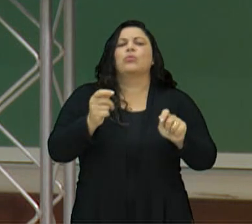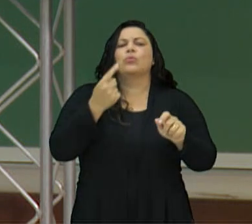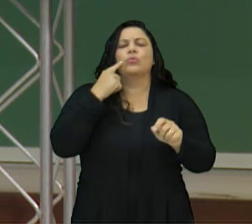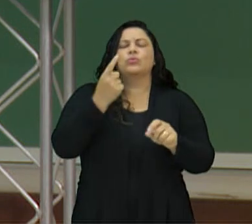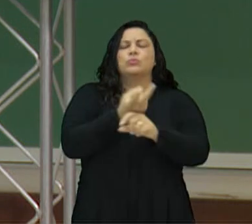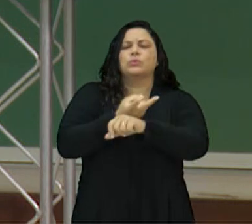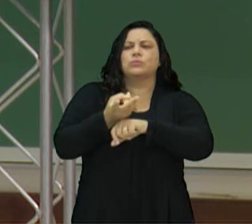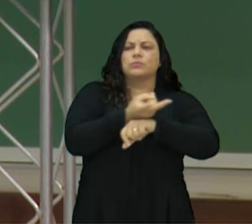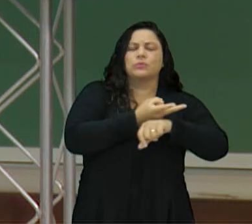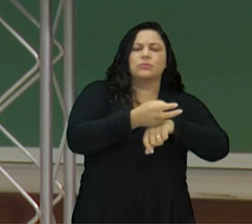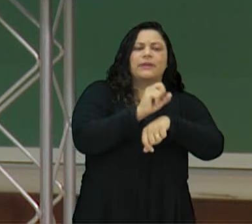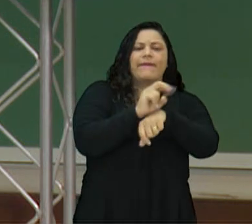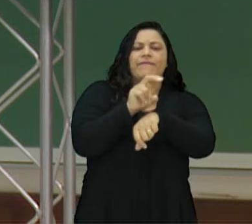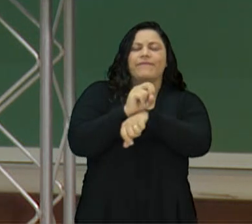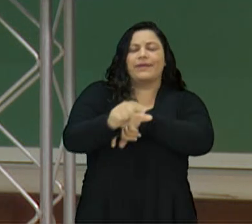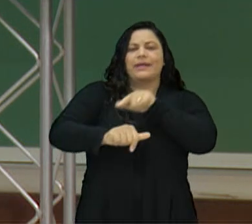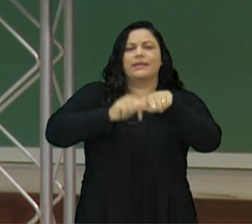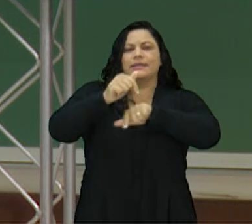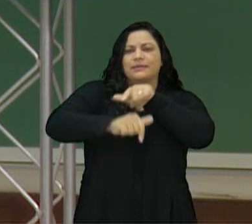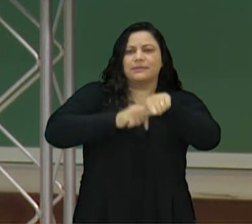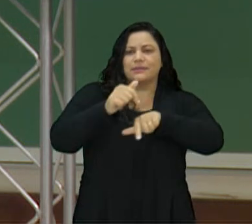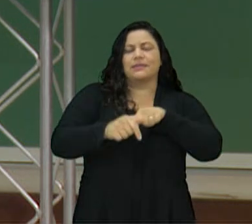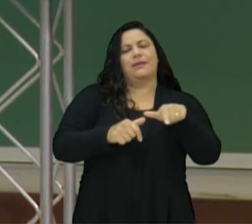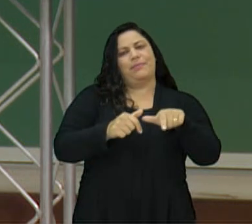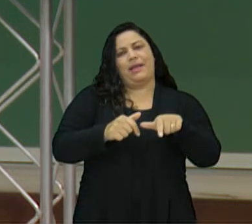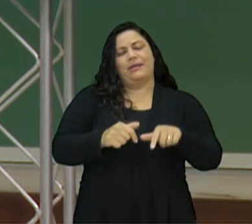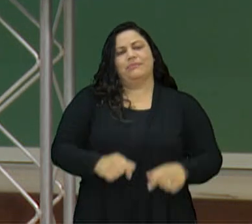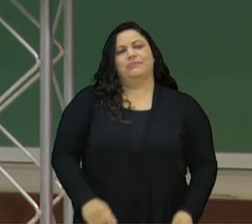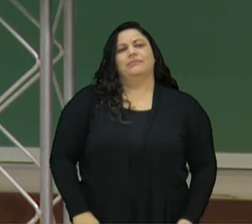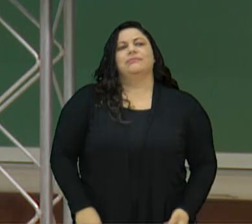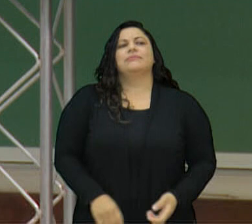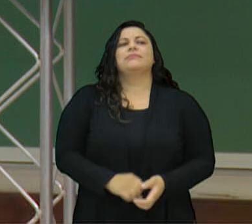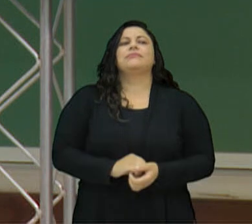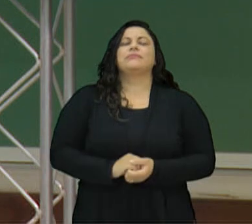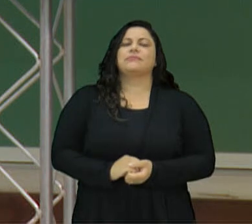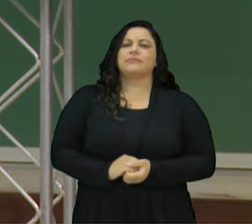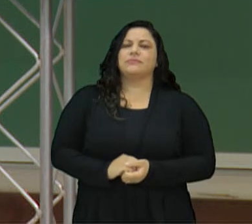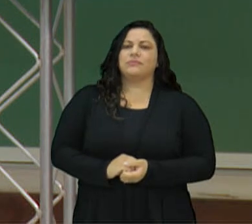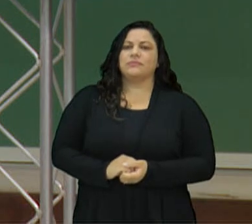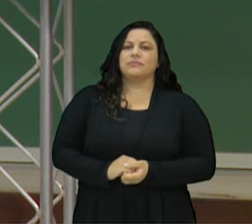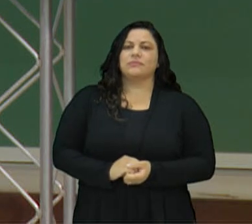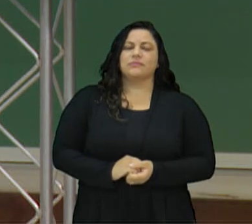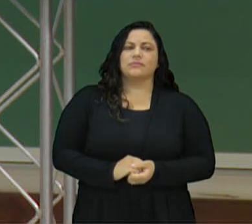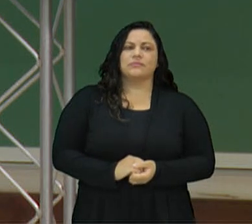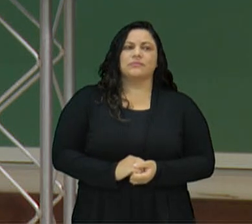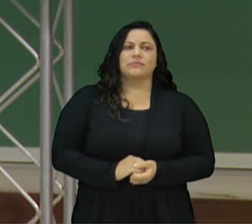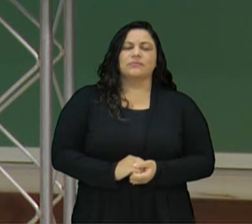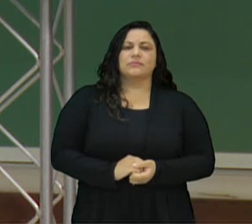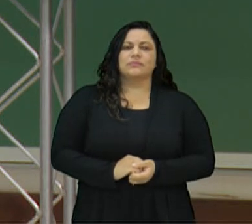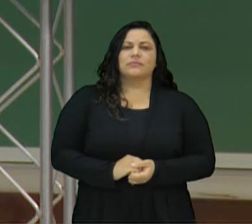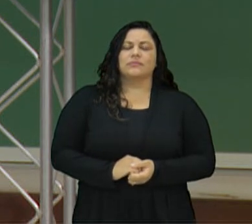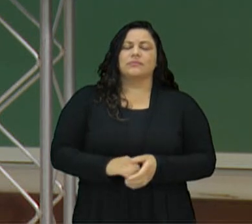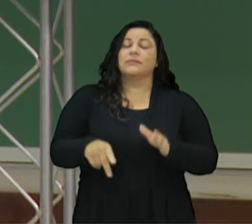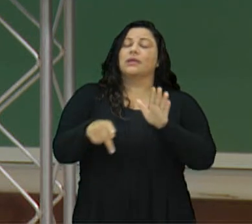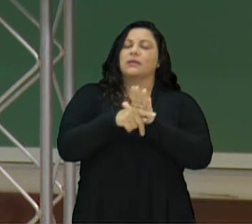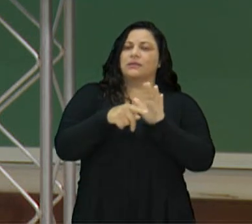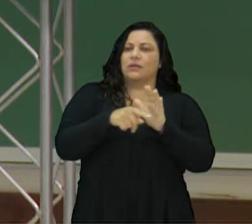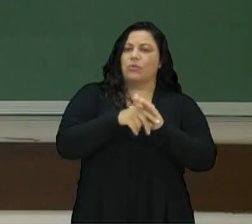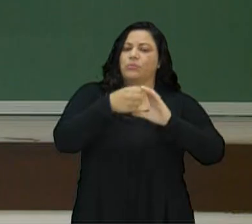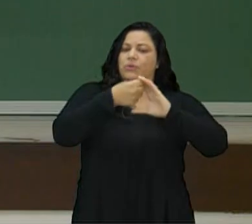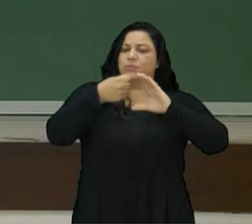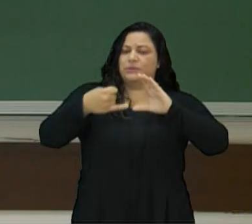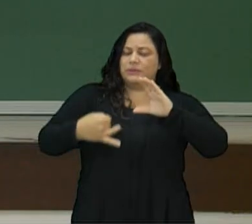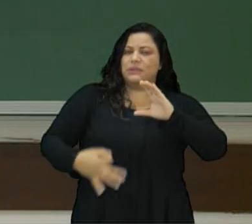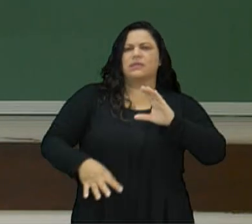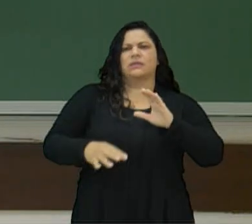empleo ou oferecer-se um puesto de trabalho. Então, a gente tem, a princípio, essas características. Parece que